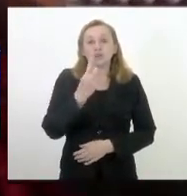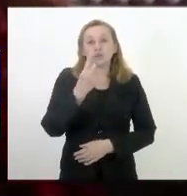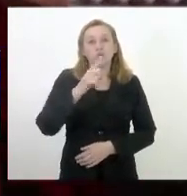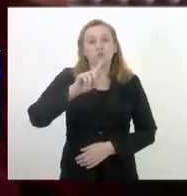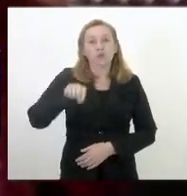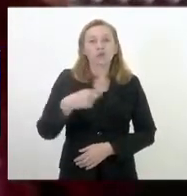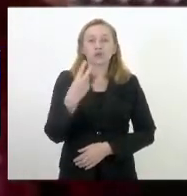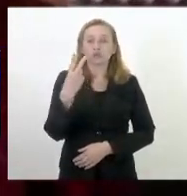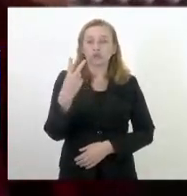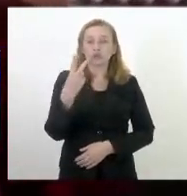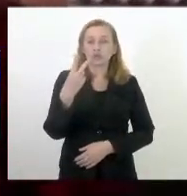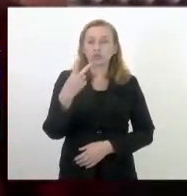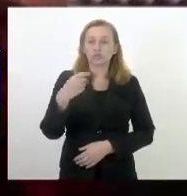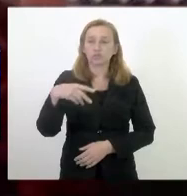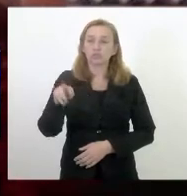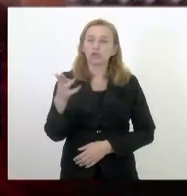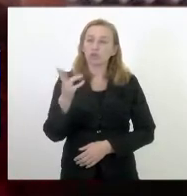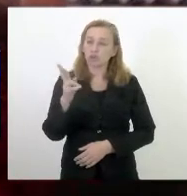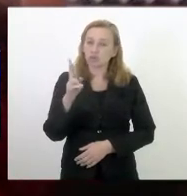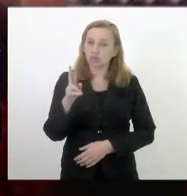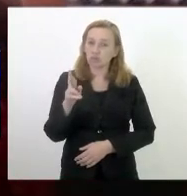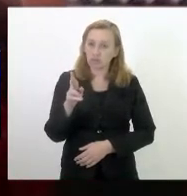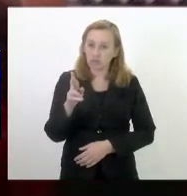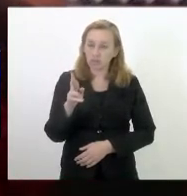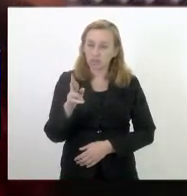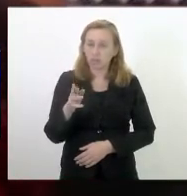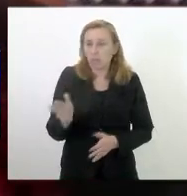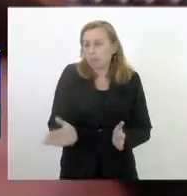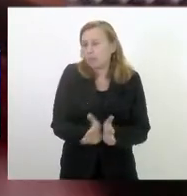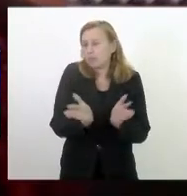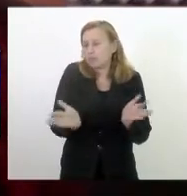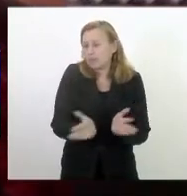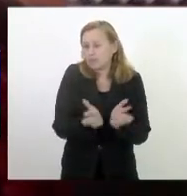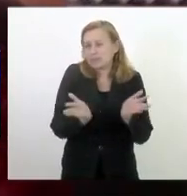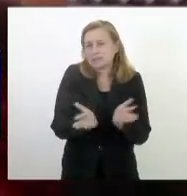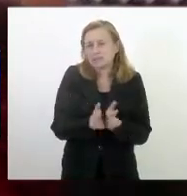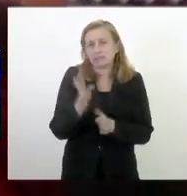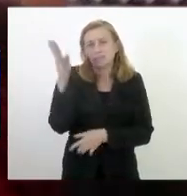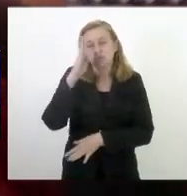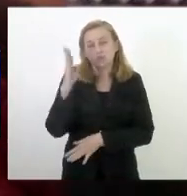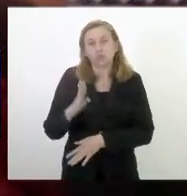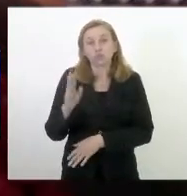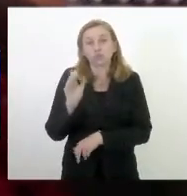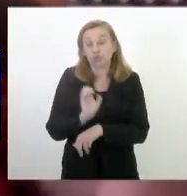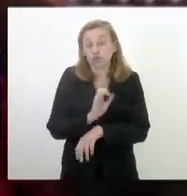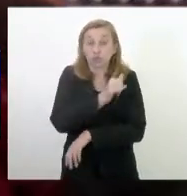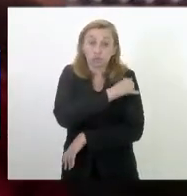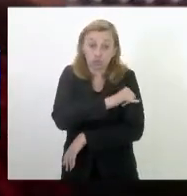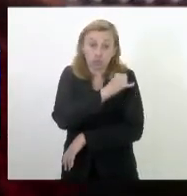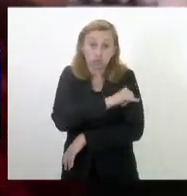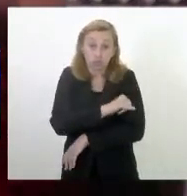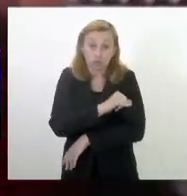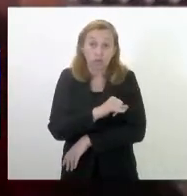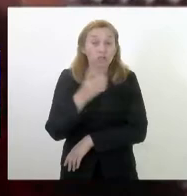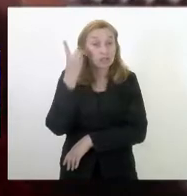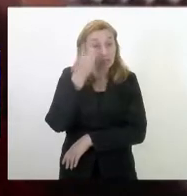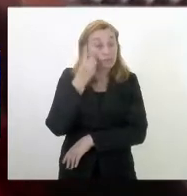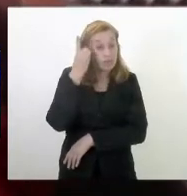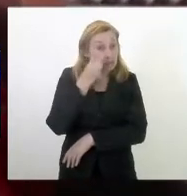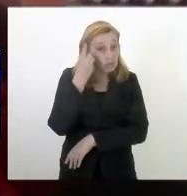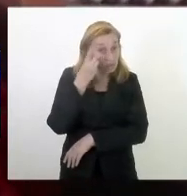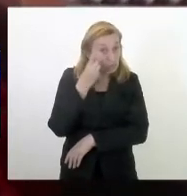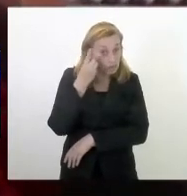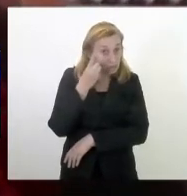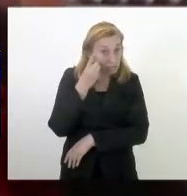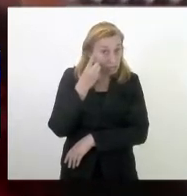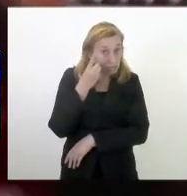pessoas ingressando na extrema pobreza no Brasil, e o estado do Rio de Janeiro, né? E a deputada Marta Rocha aqui,